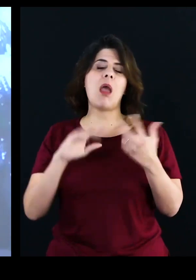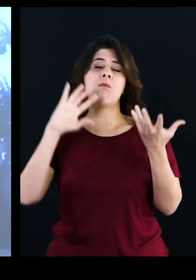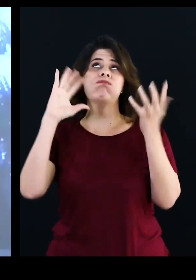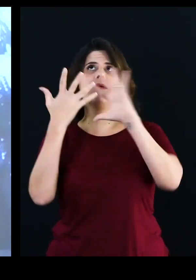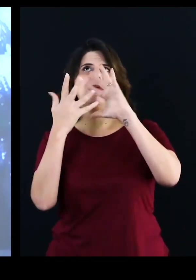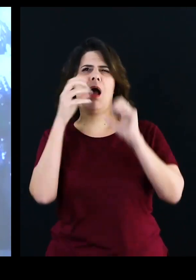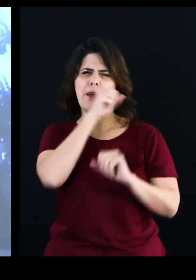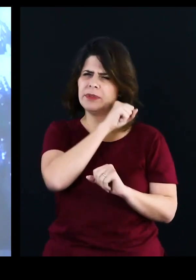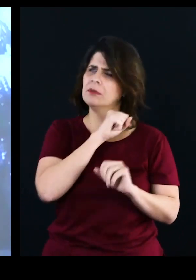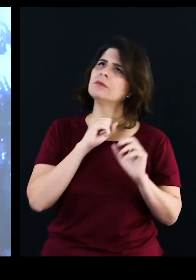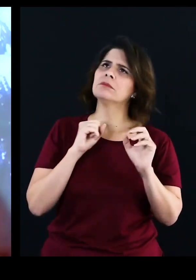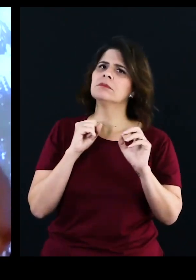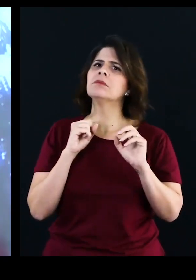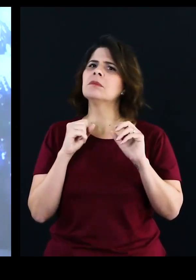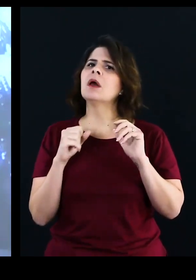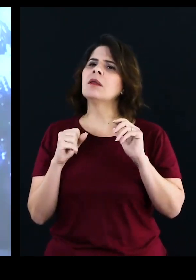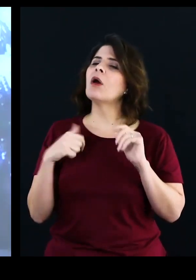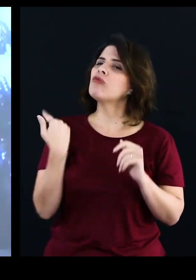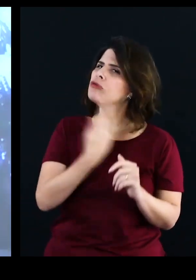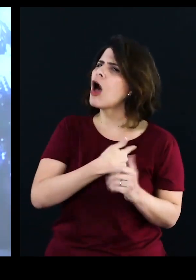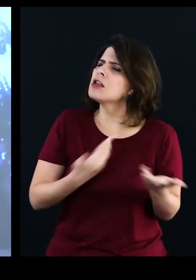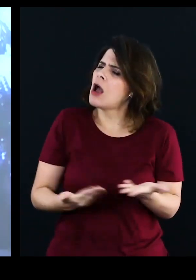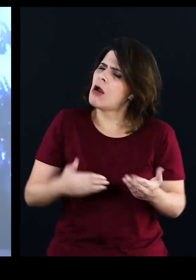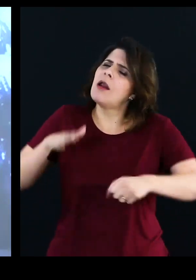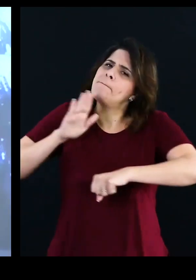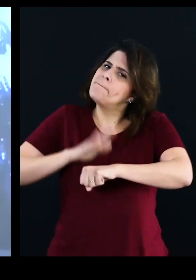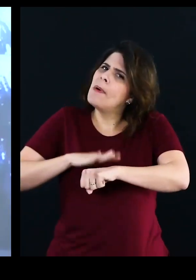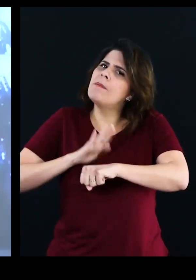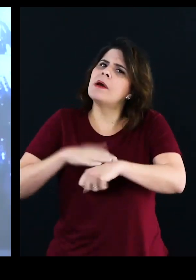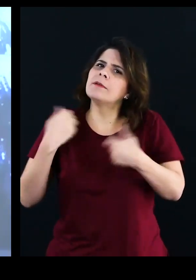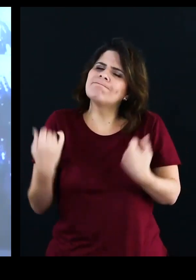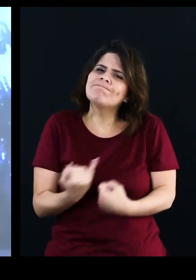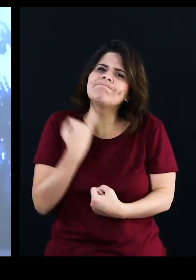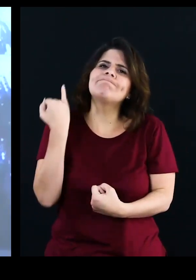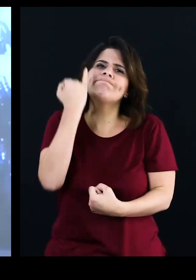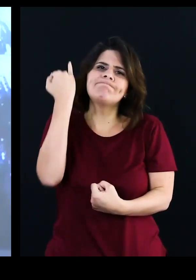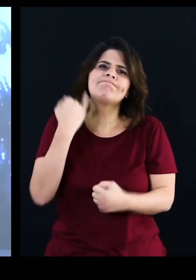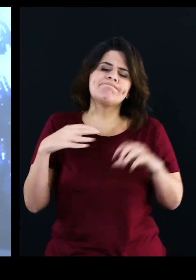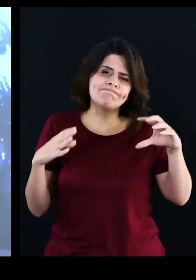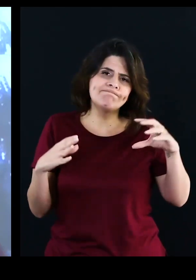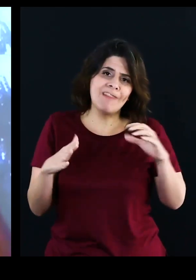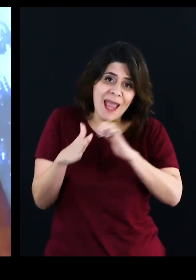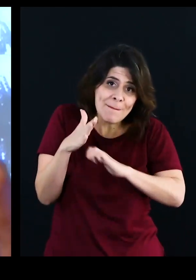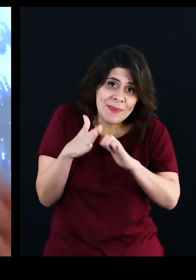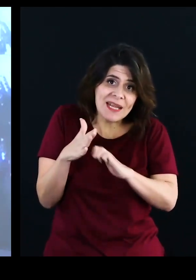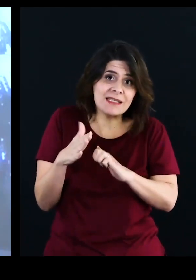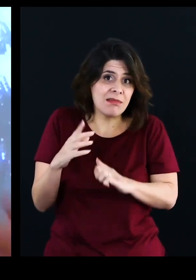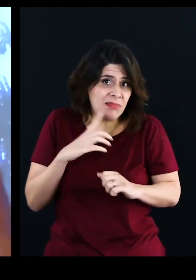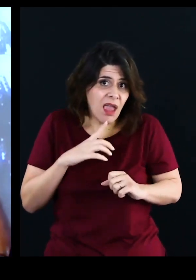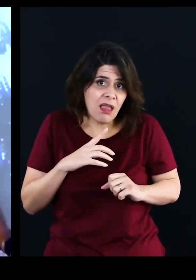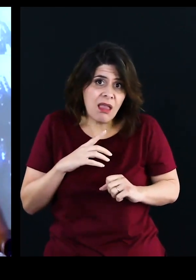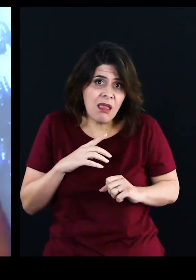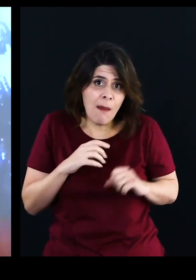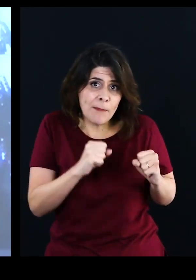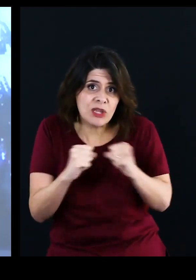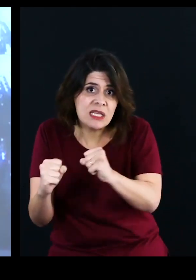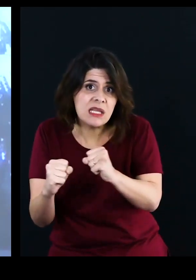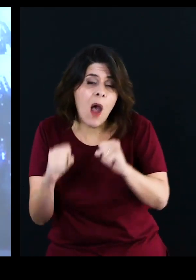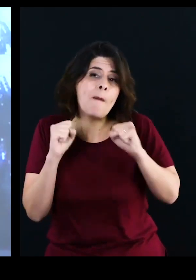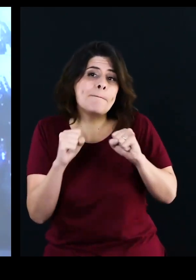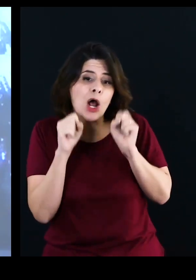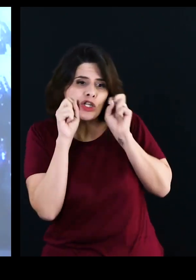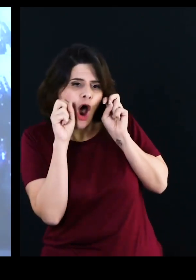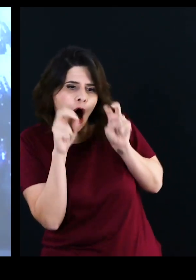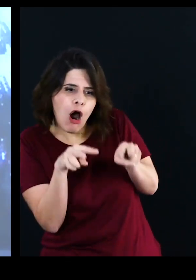que é um momento que é muito importante as organizações que têm esse potencial que nós temos olharem para a cultura, olharem